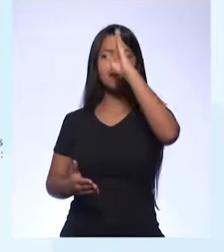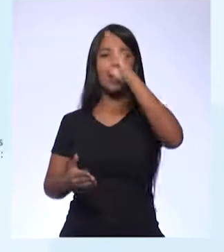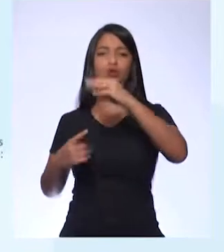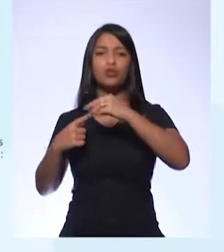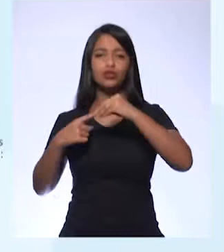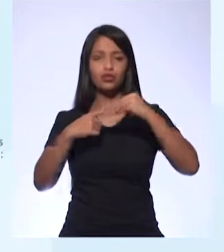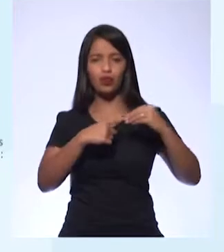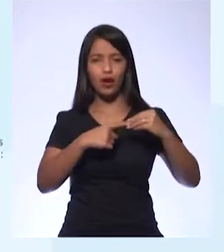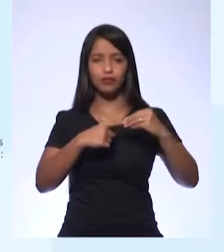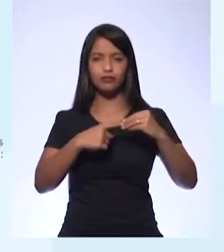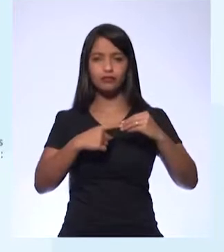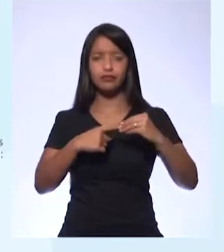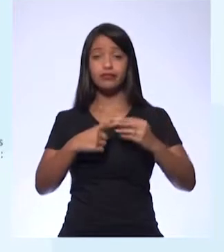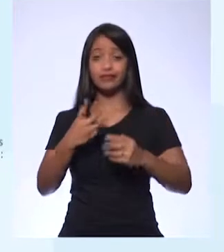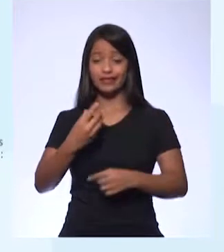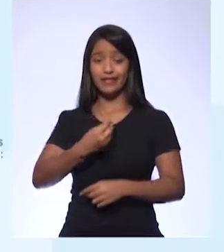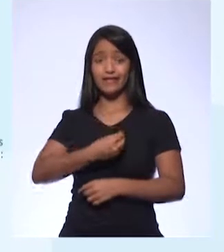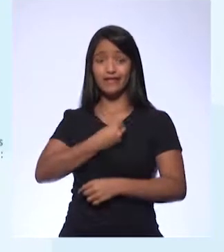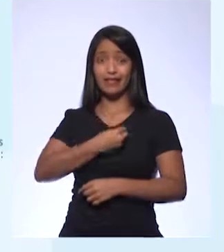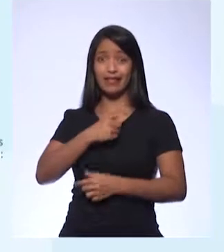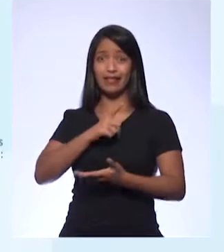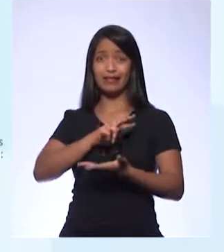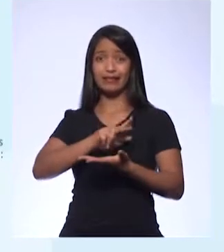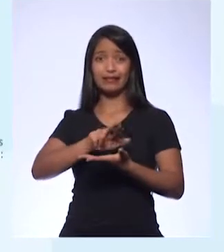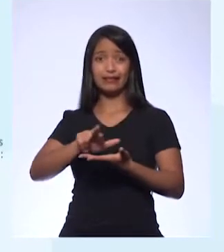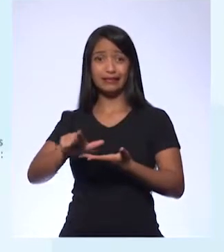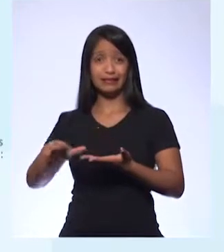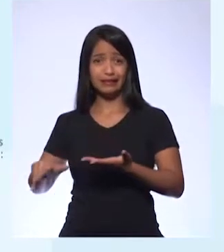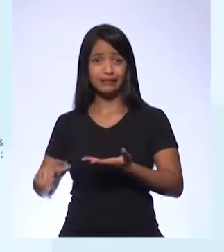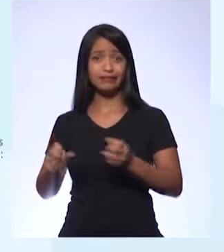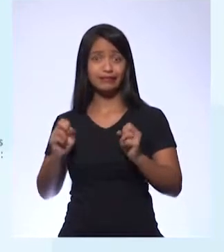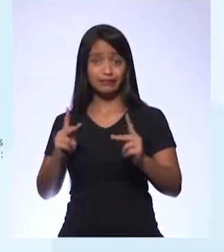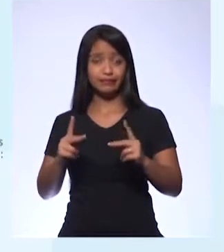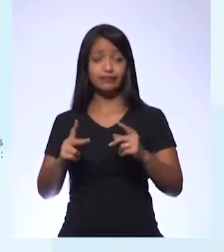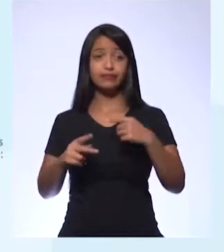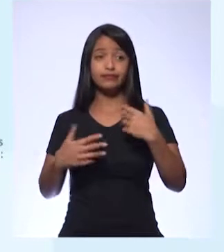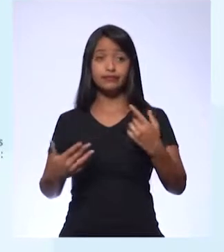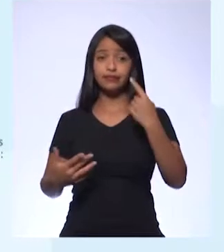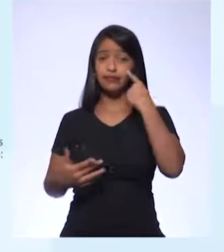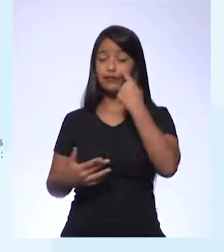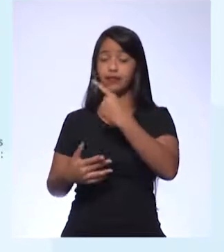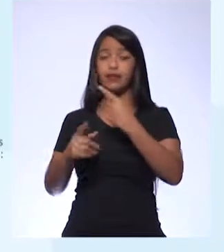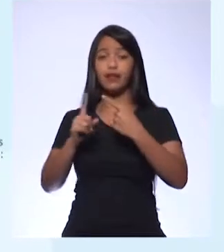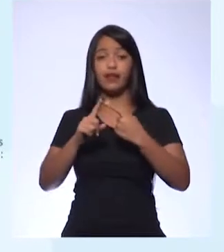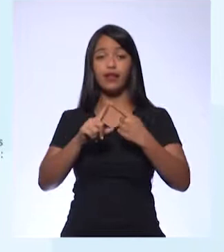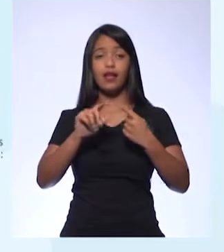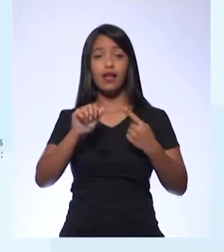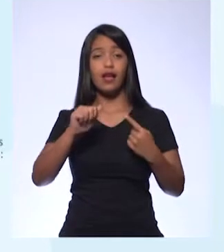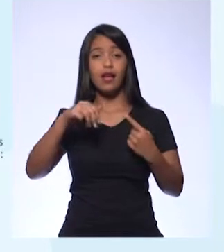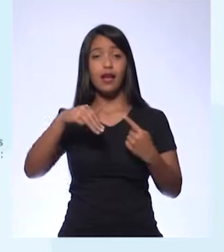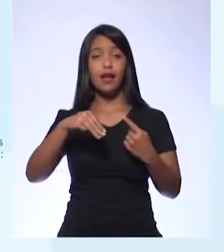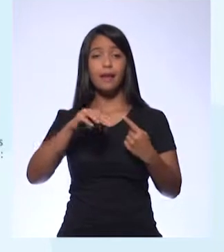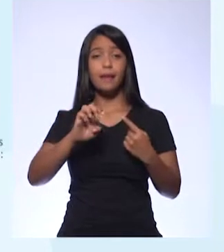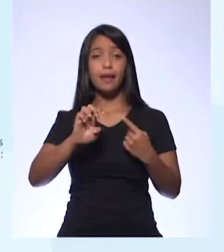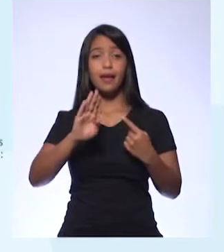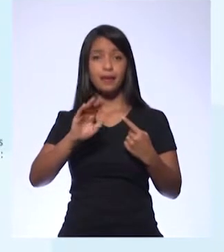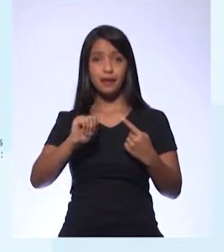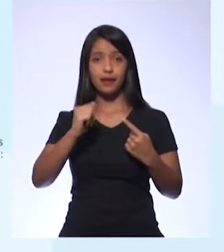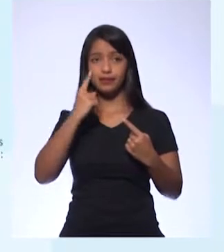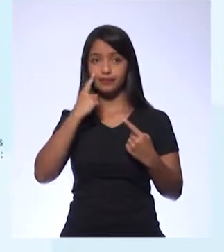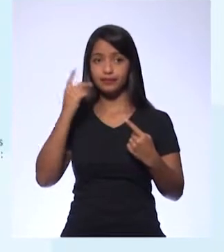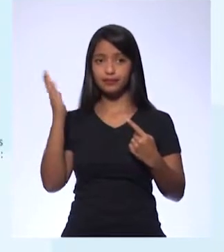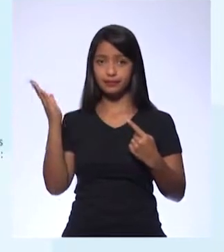protozoários. Quando a gente fala de vida, é complicado a gente colocar um limite. Então, você tem aí ó, a ameba, que é o primeiro que está no cantinho aí, tá